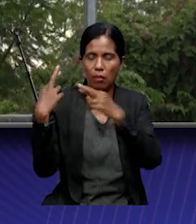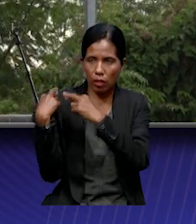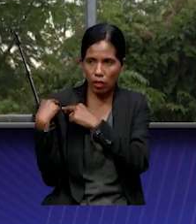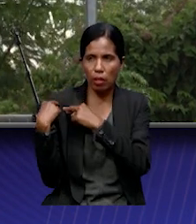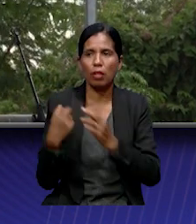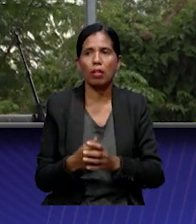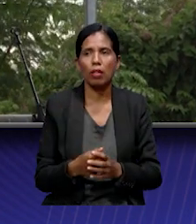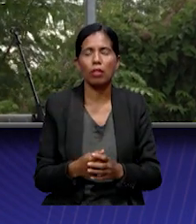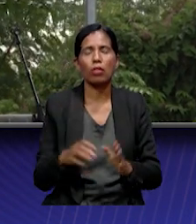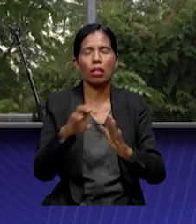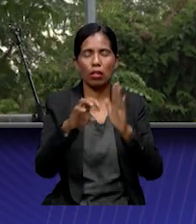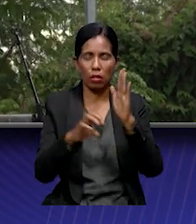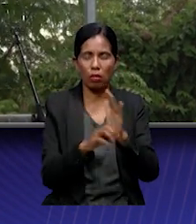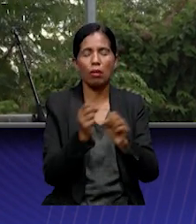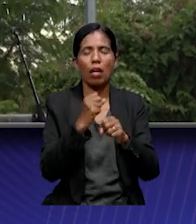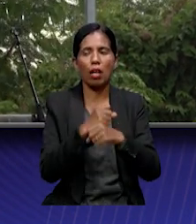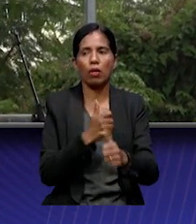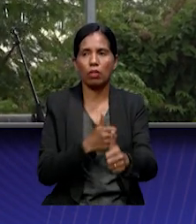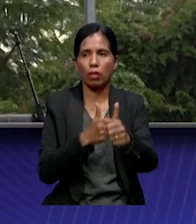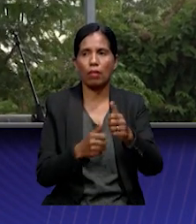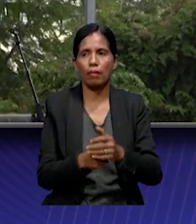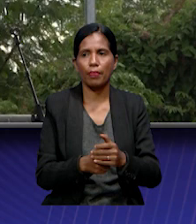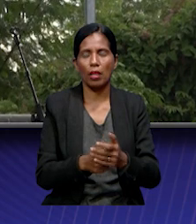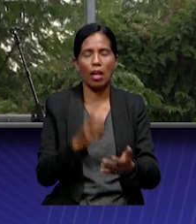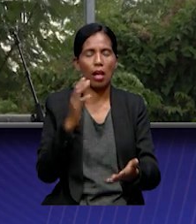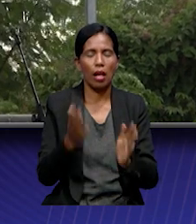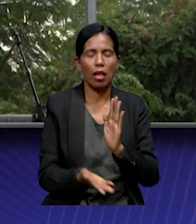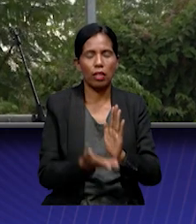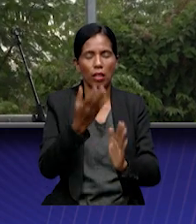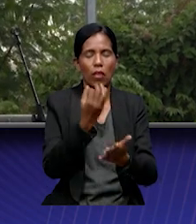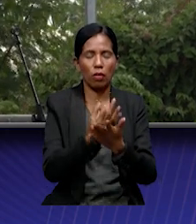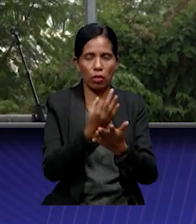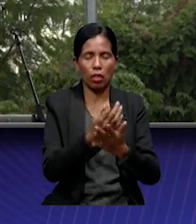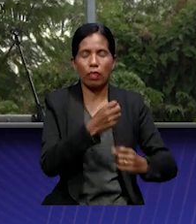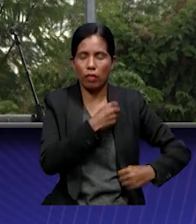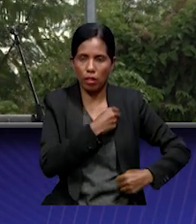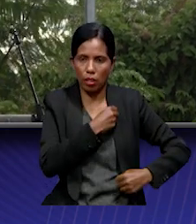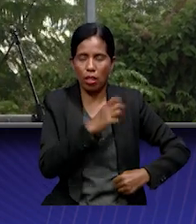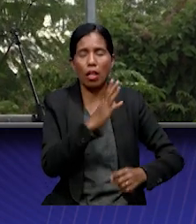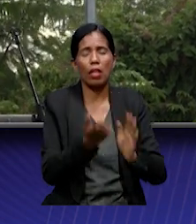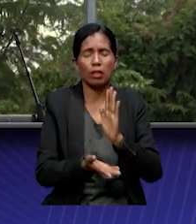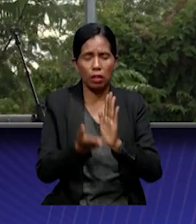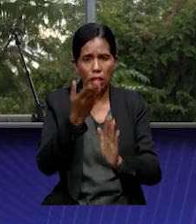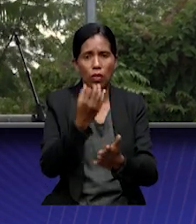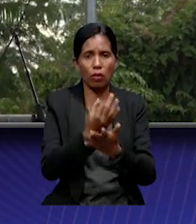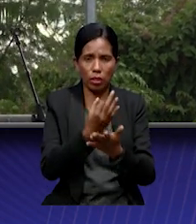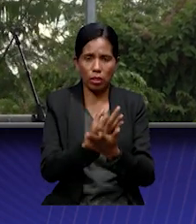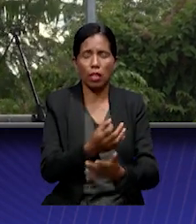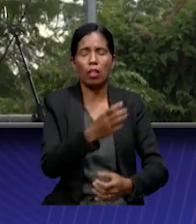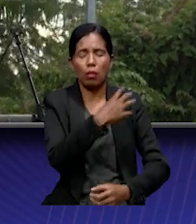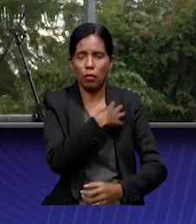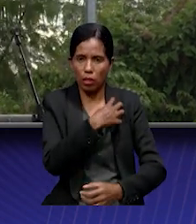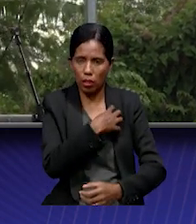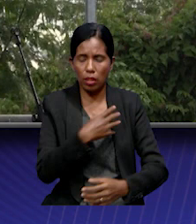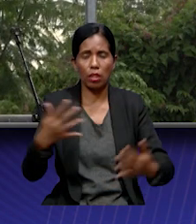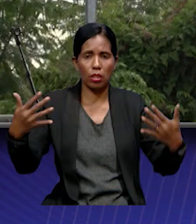visão estado para halo tuir. A sai PNTL nia osa, na sai FDTL nia osa. Sira tem que sair luto para nação